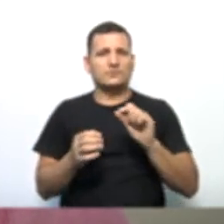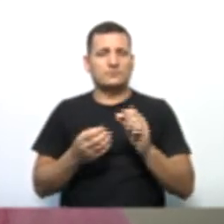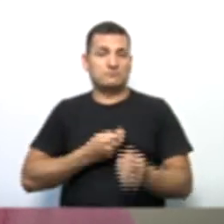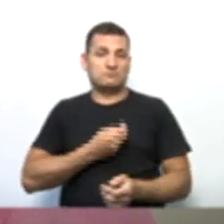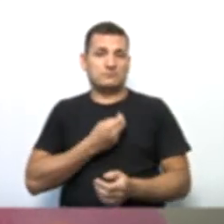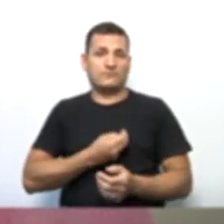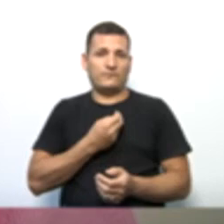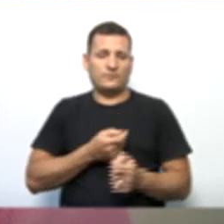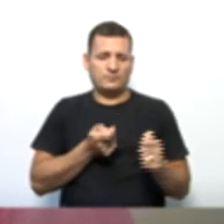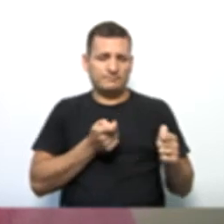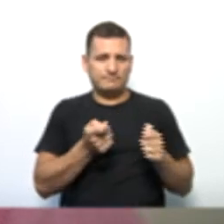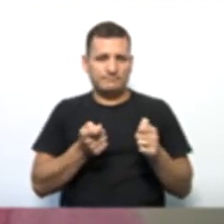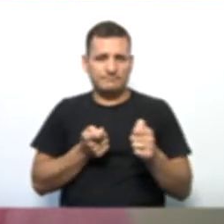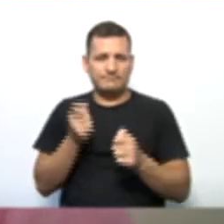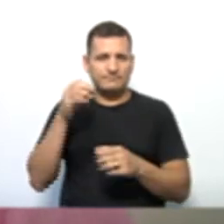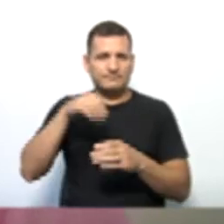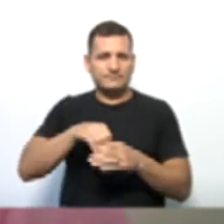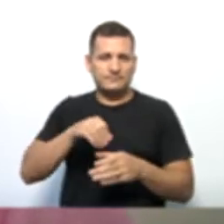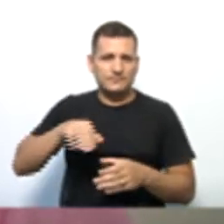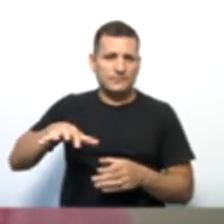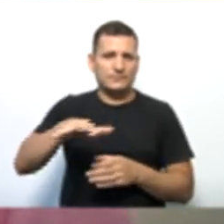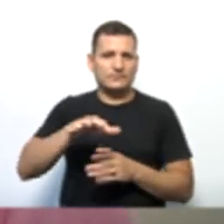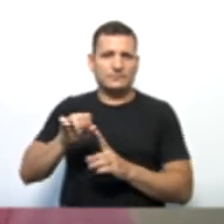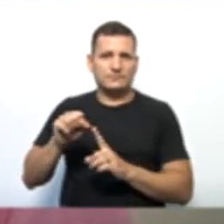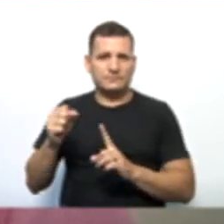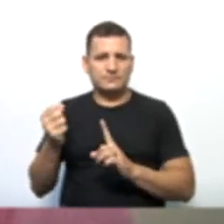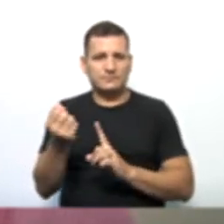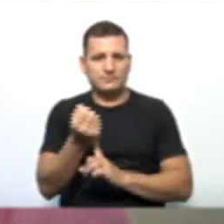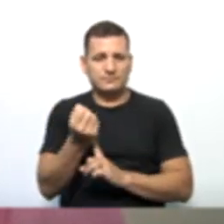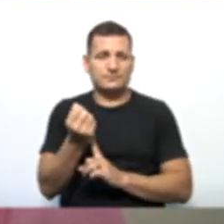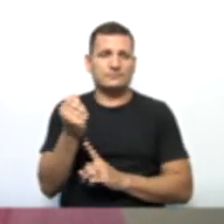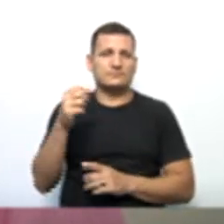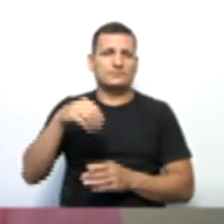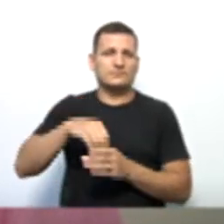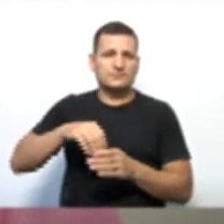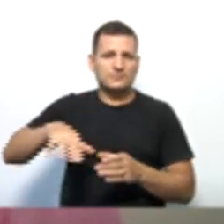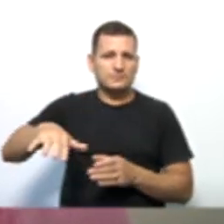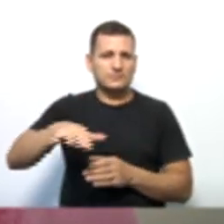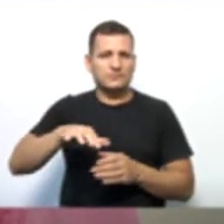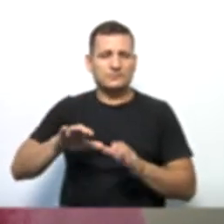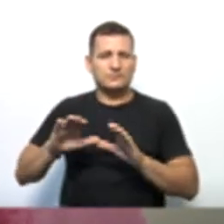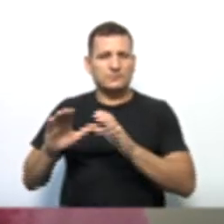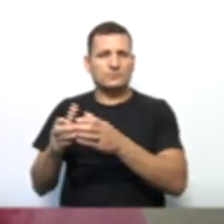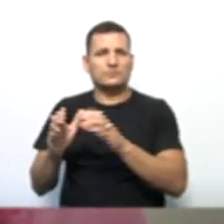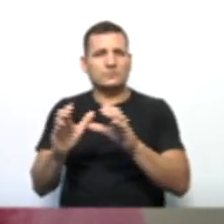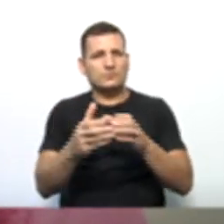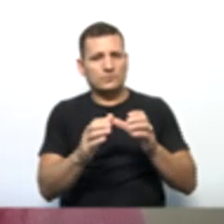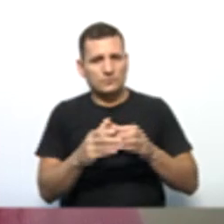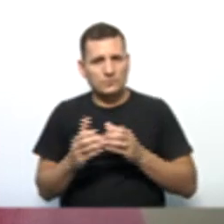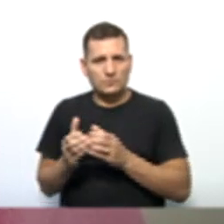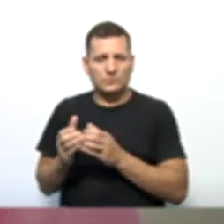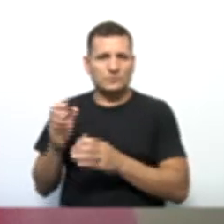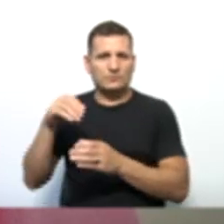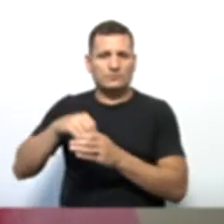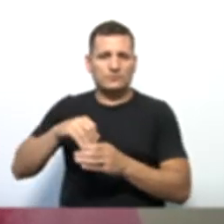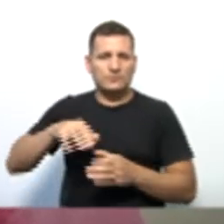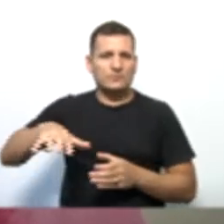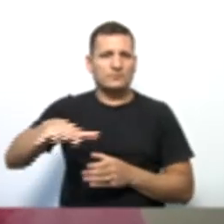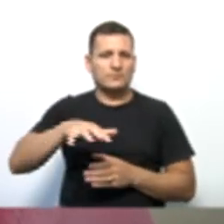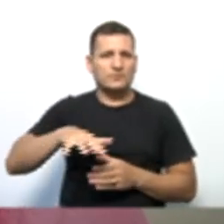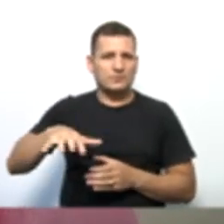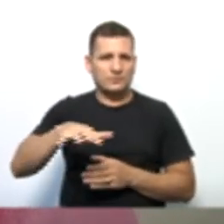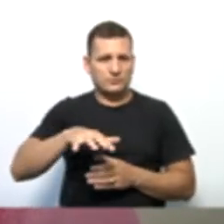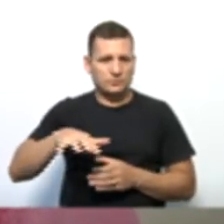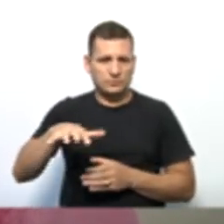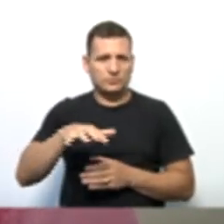vida dentro do ambiente da sociedade, dentro do ambiente da coletividade, dentro do ambiente massificado, né,